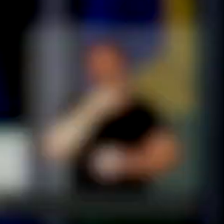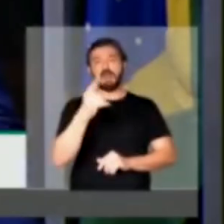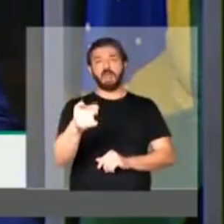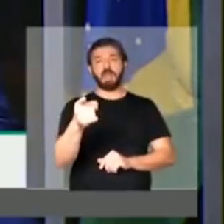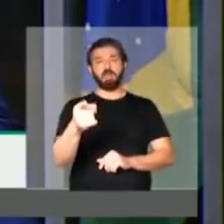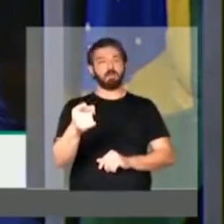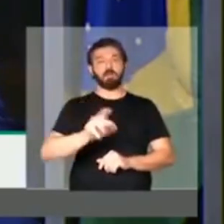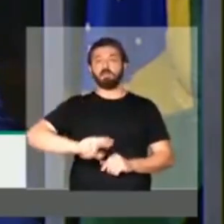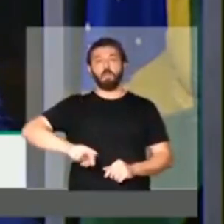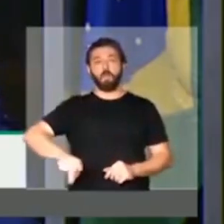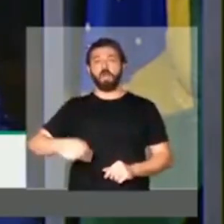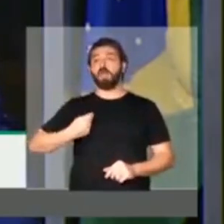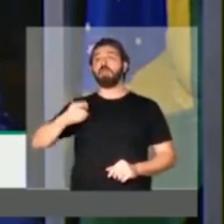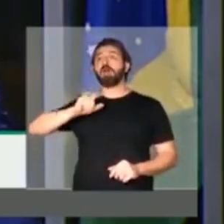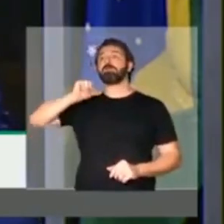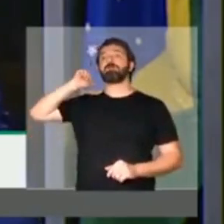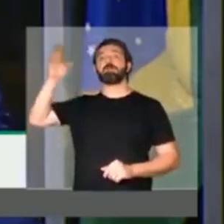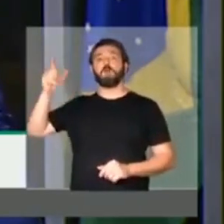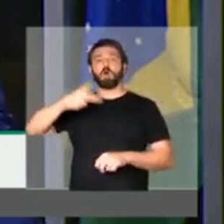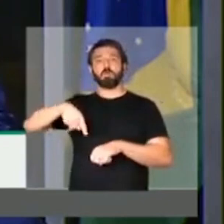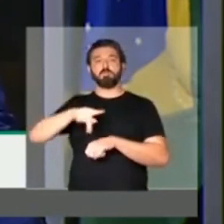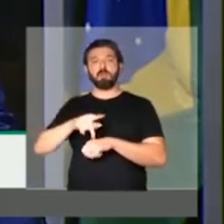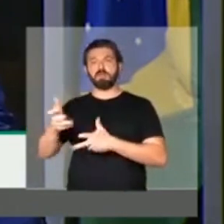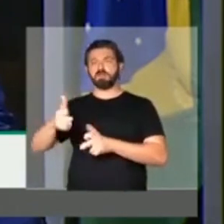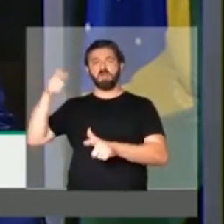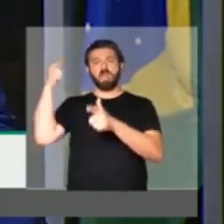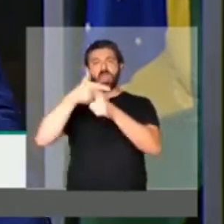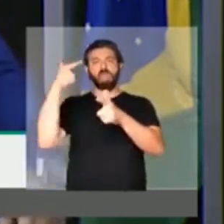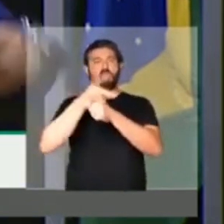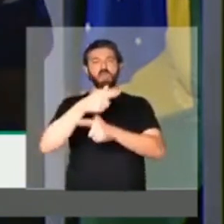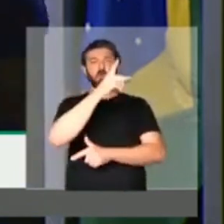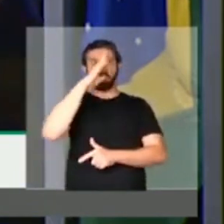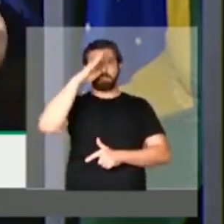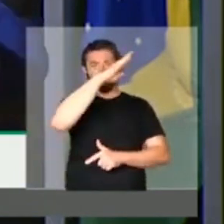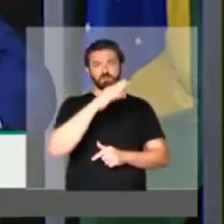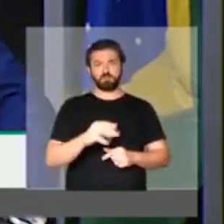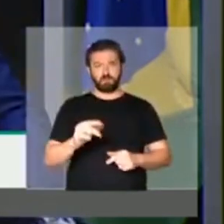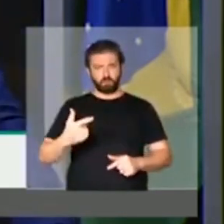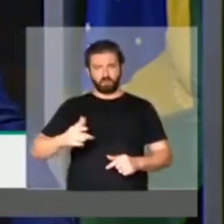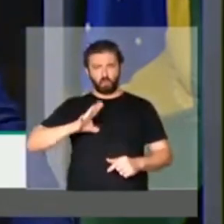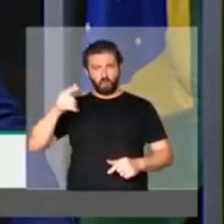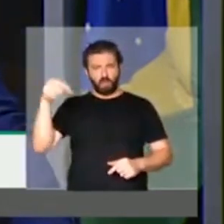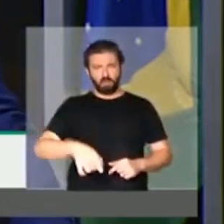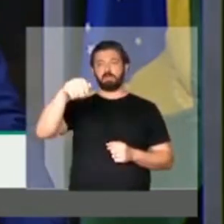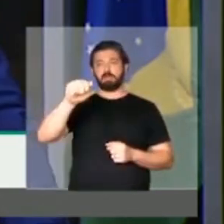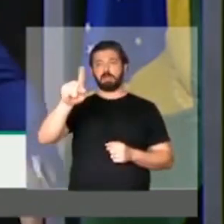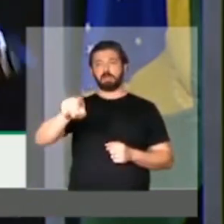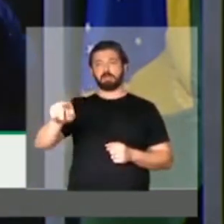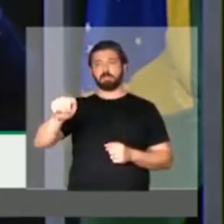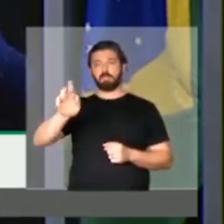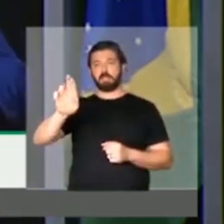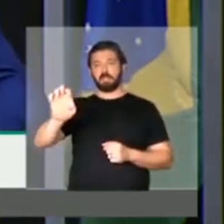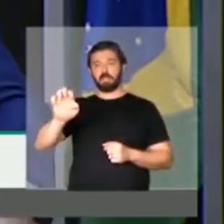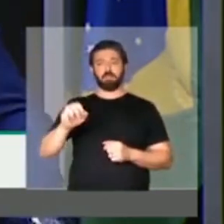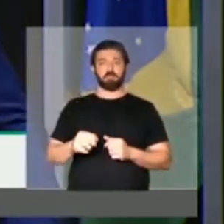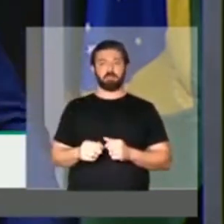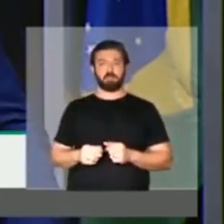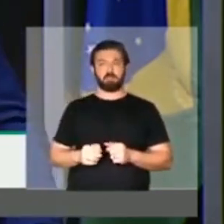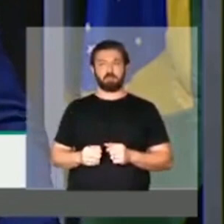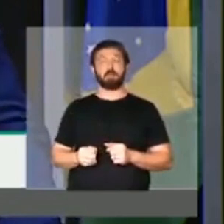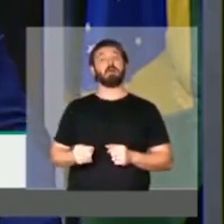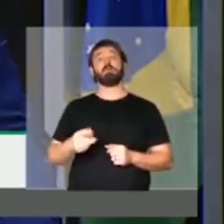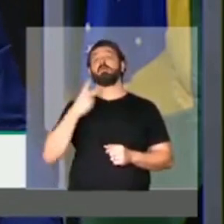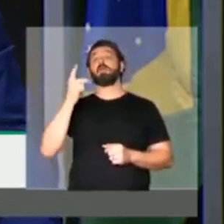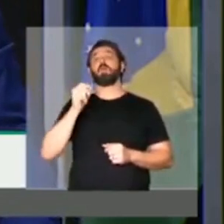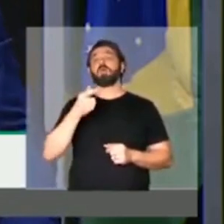terrorista. Está lá fora querendo difamar o presidente, não teve coragem de vir aqui pra falar. E pra dizer